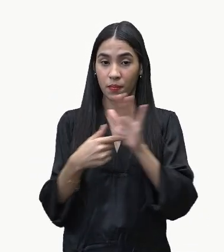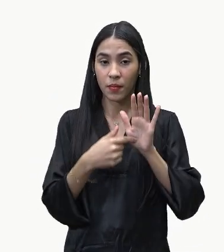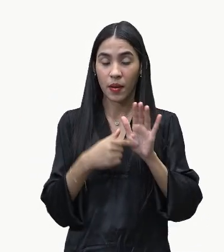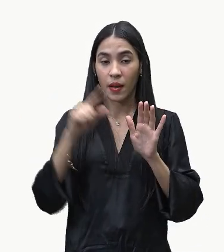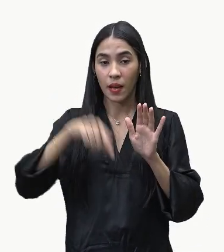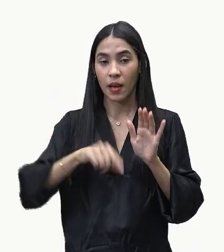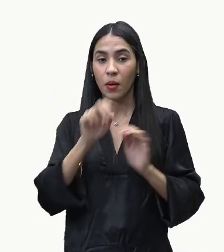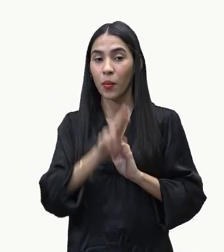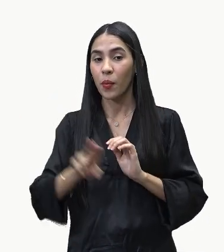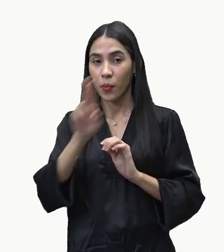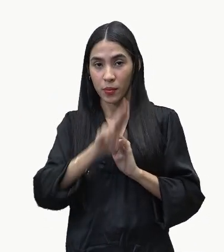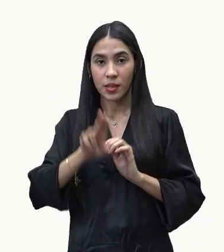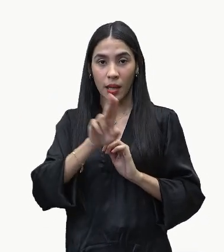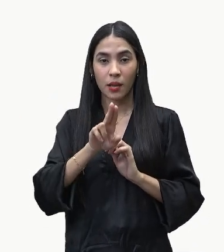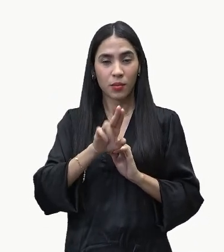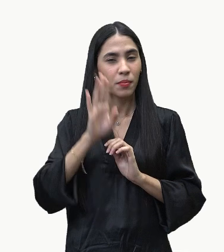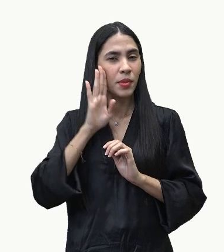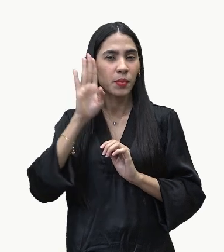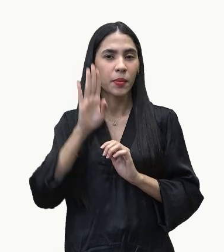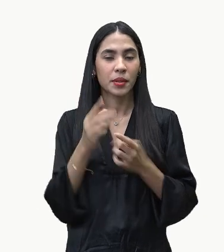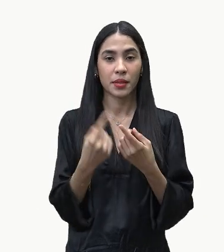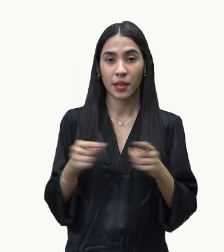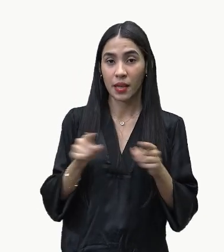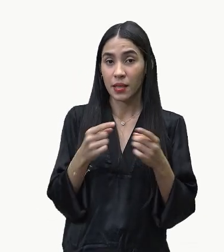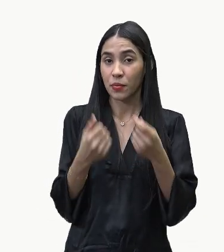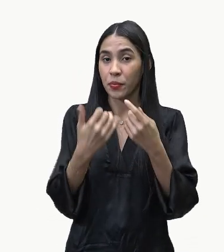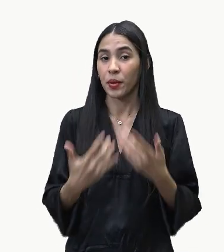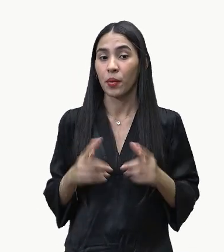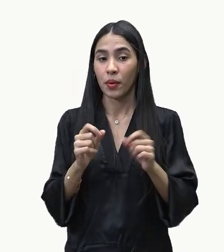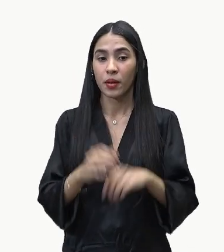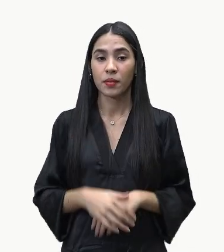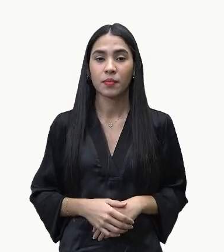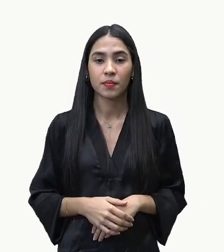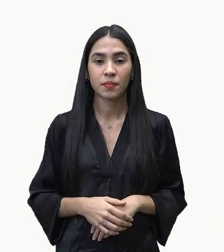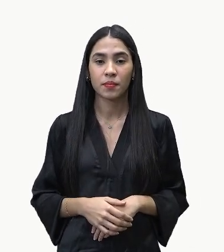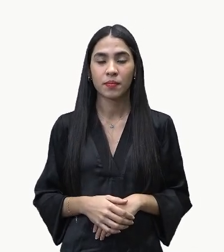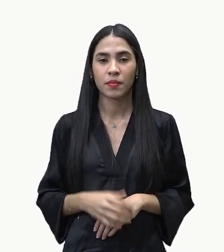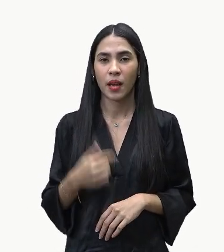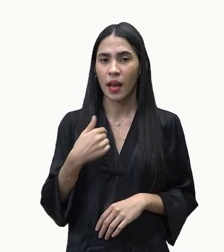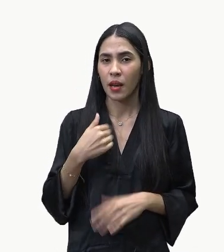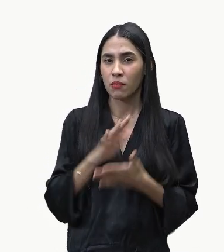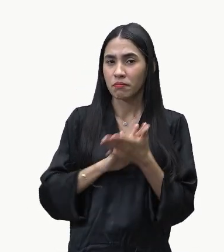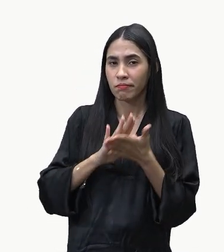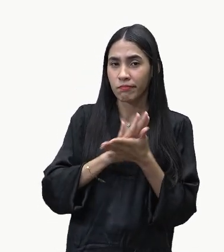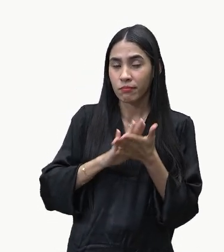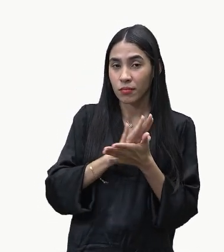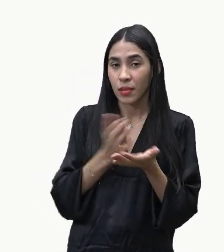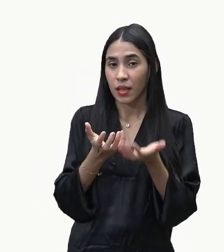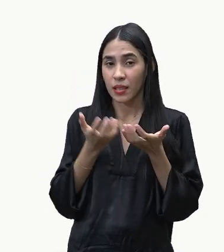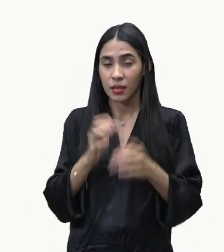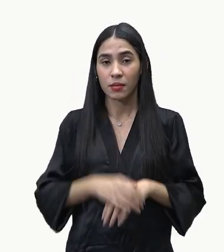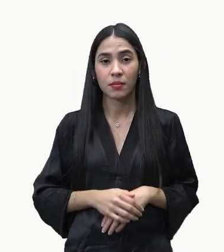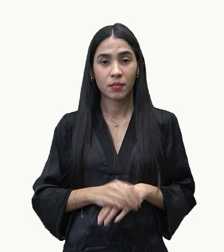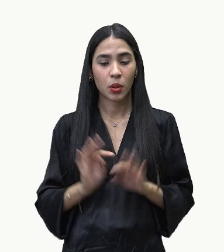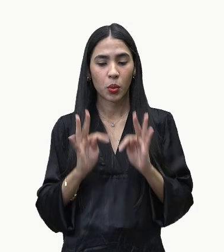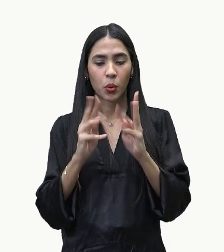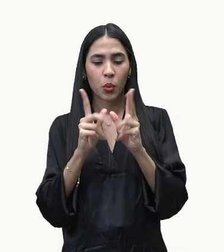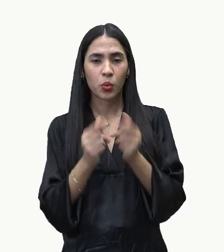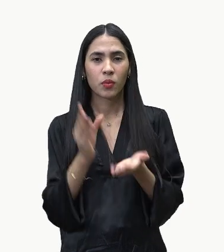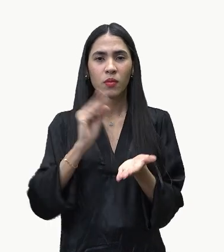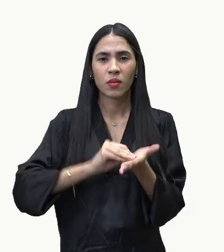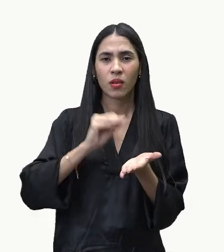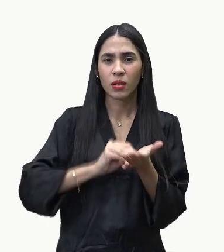muito utilizado em canções, e diz o seguinte: quando não tinha nada, eu quis. Quando tudo era